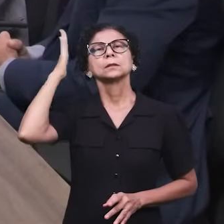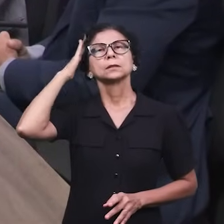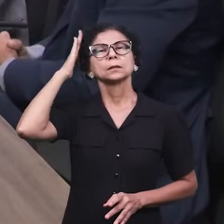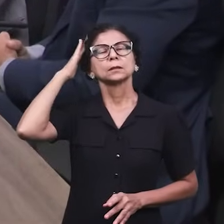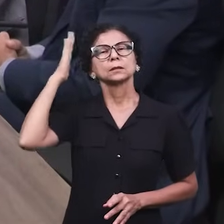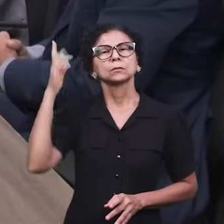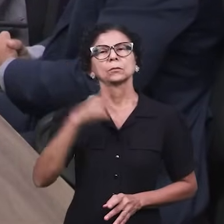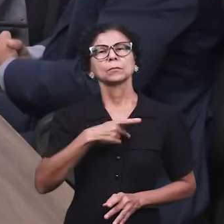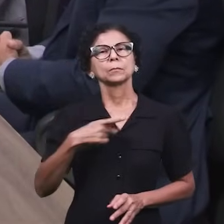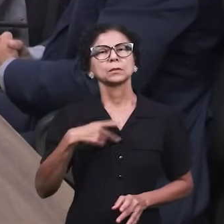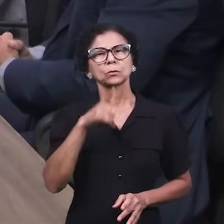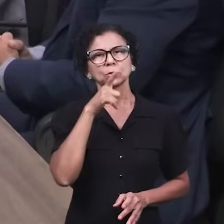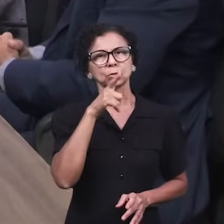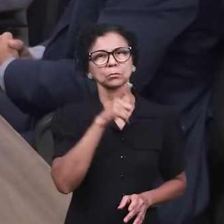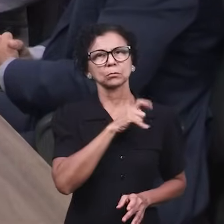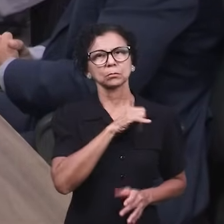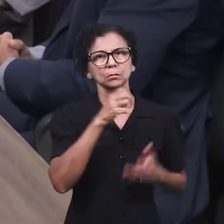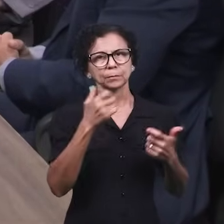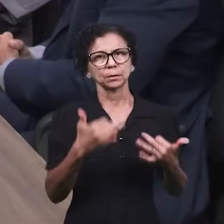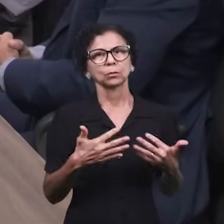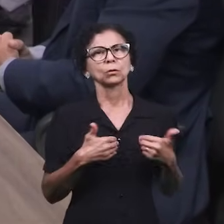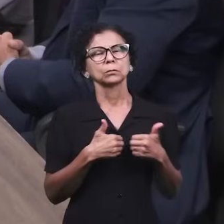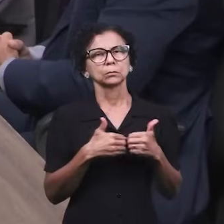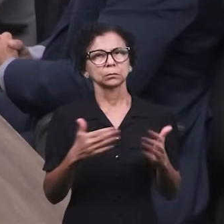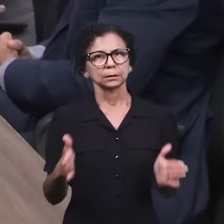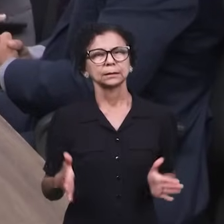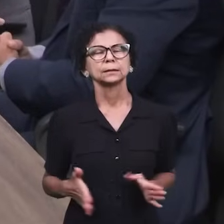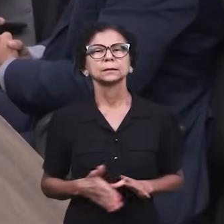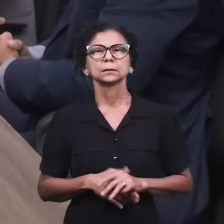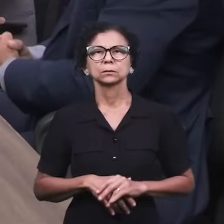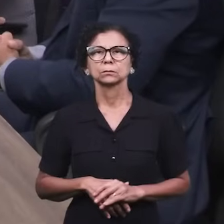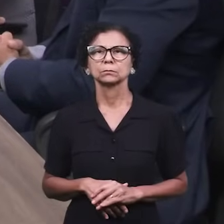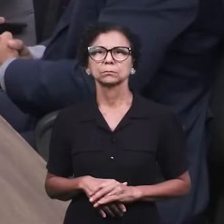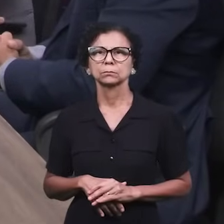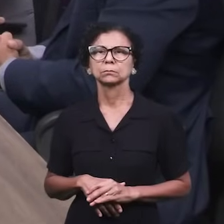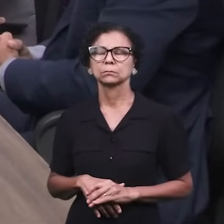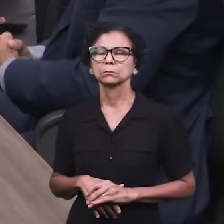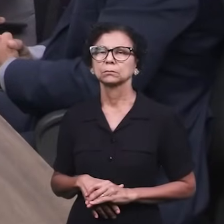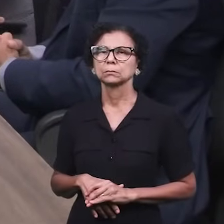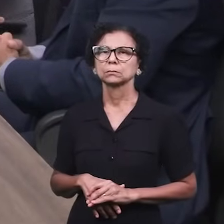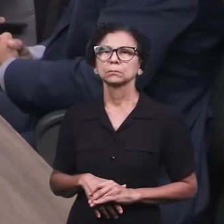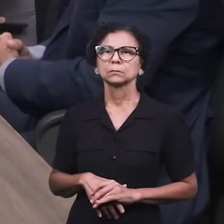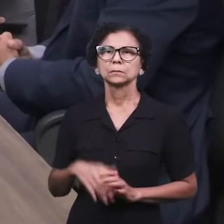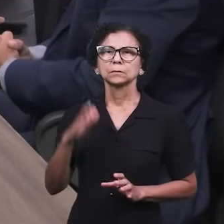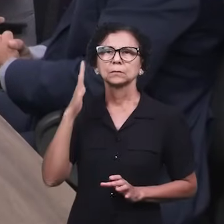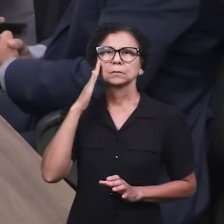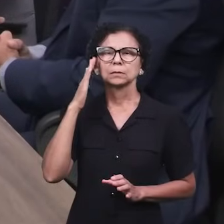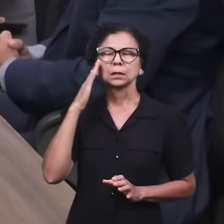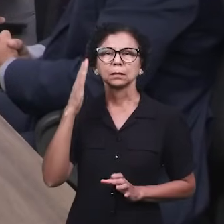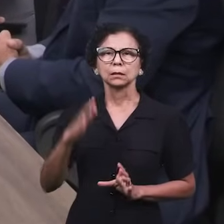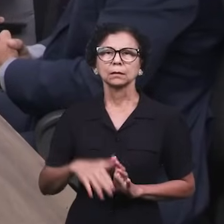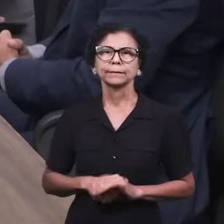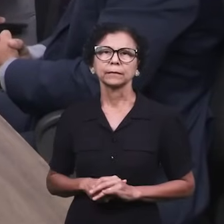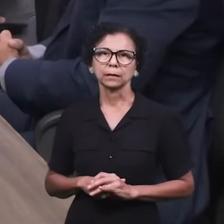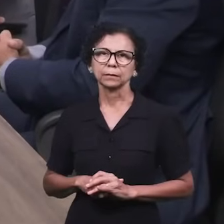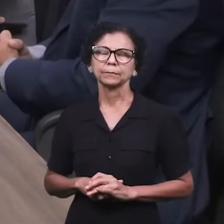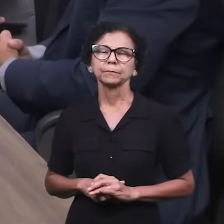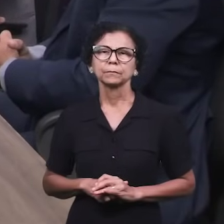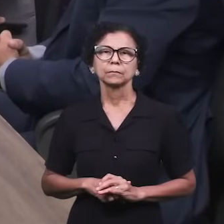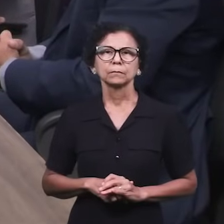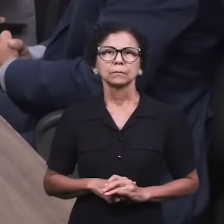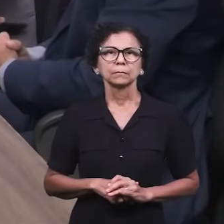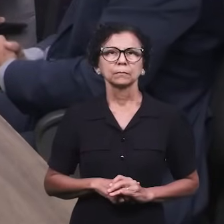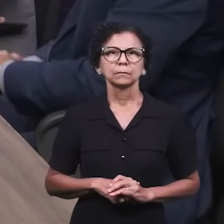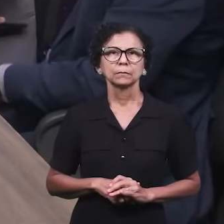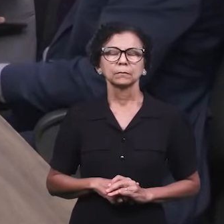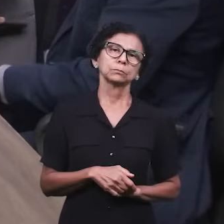pastor Gilson falou no início, nós conseguimos alcançar o universo redentor por essa revelação